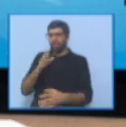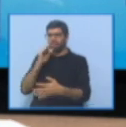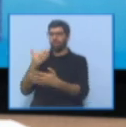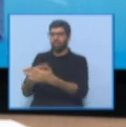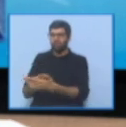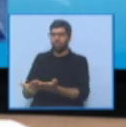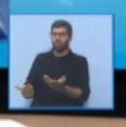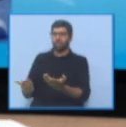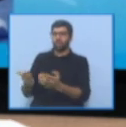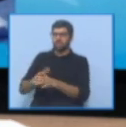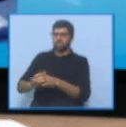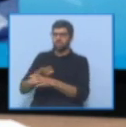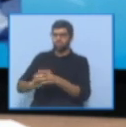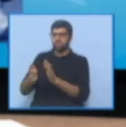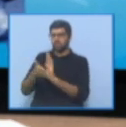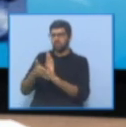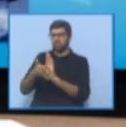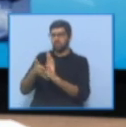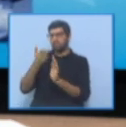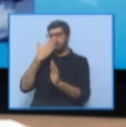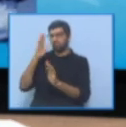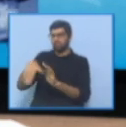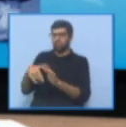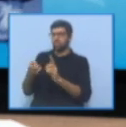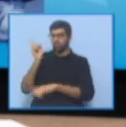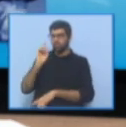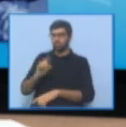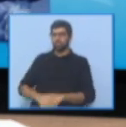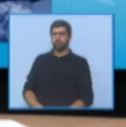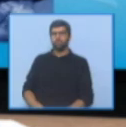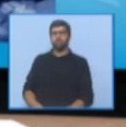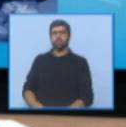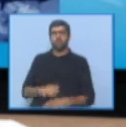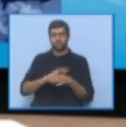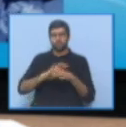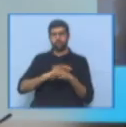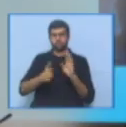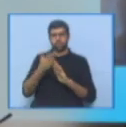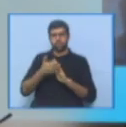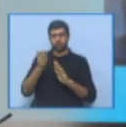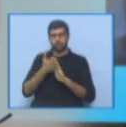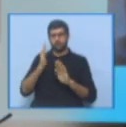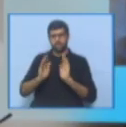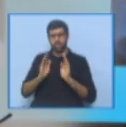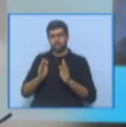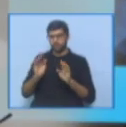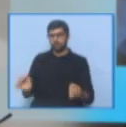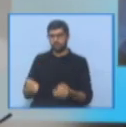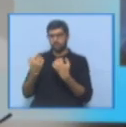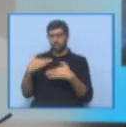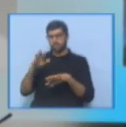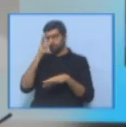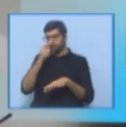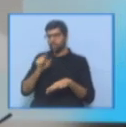situação de miséria e fragilidade com a situação em que se encontram neste momento. Há uma situação de emergência que é necessário acudir, mas